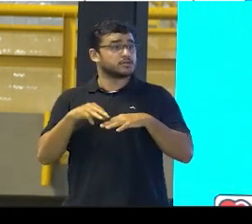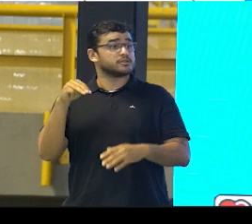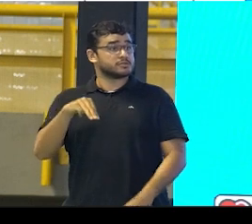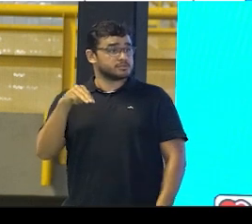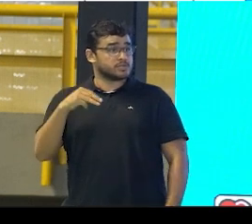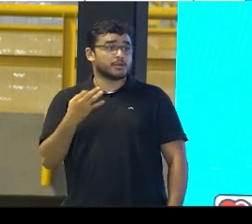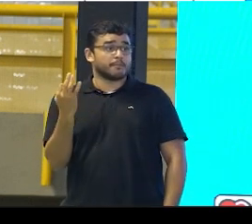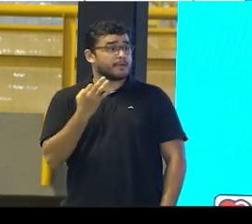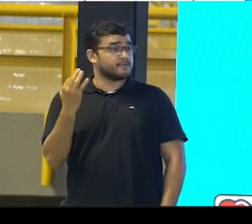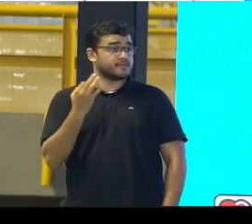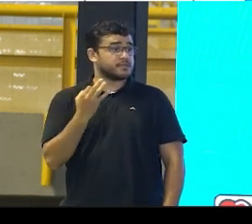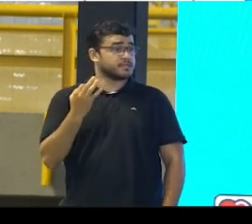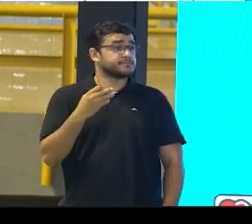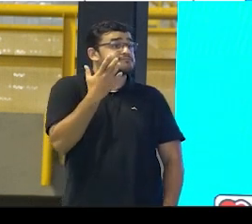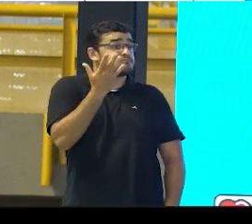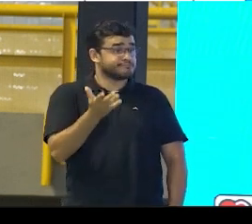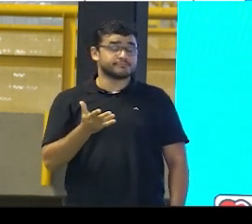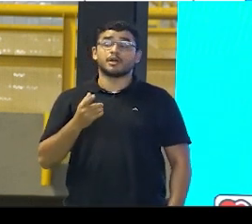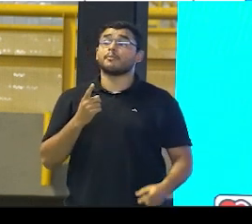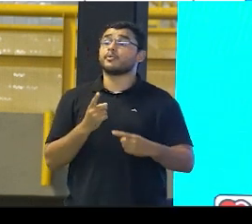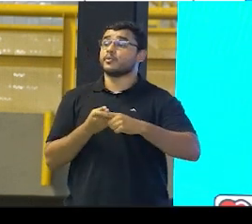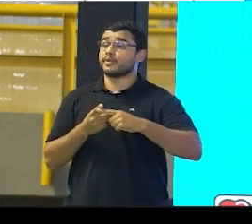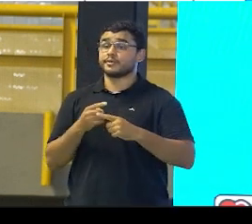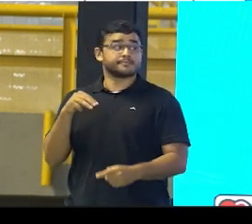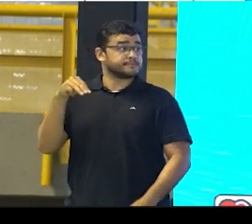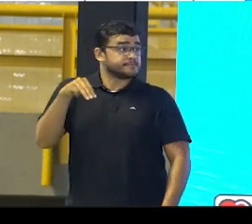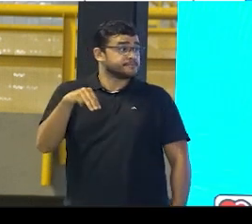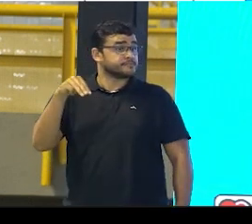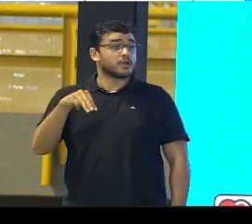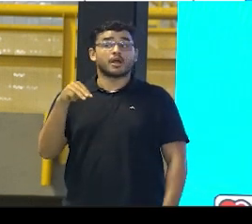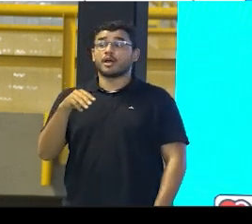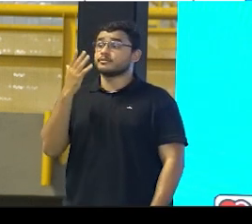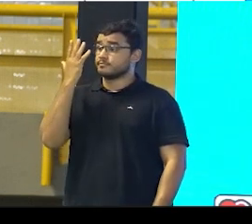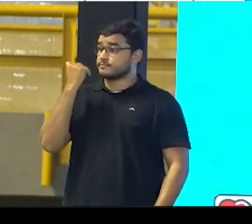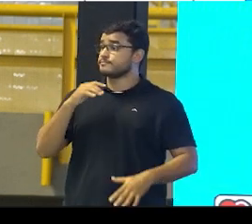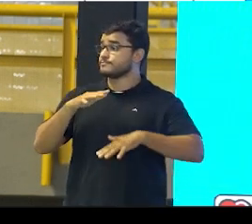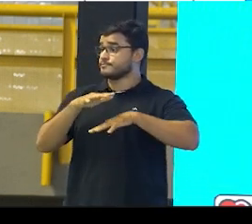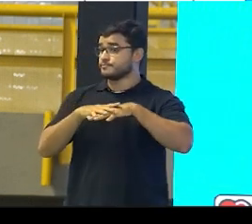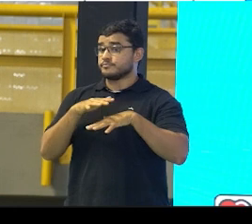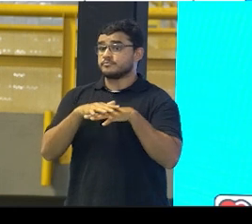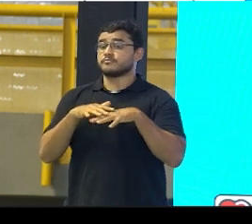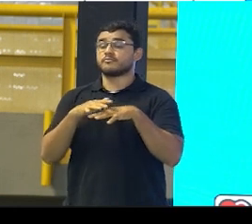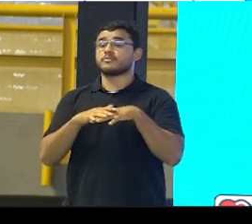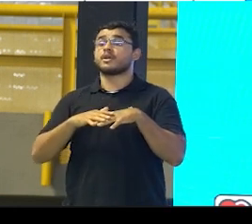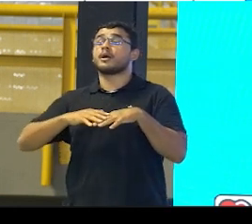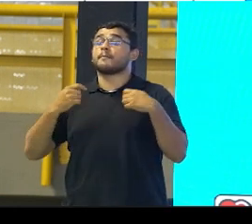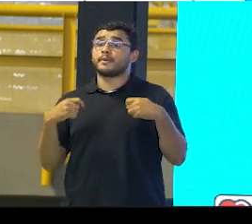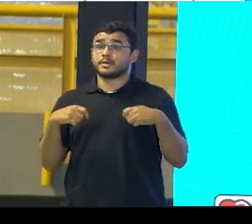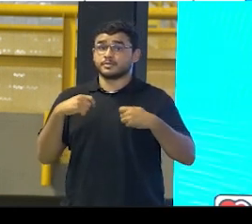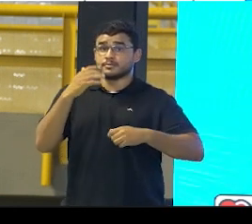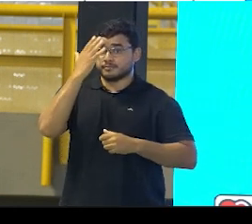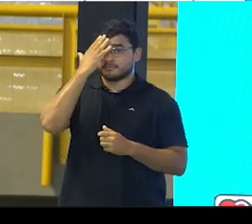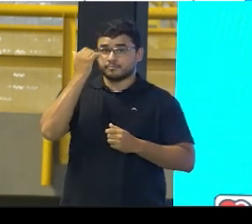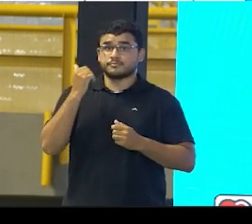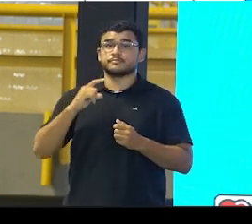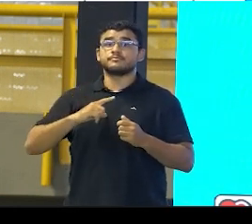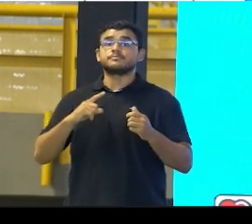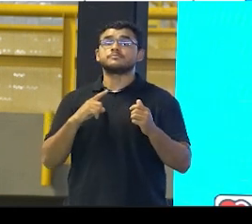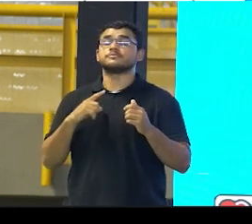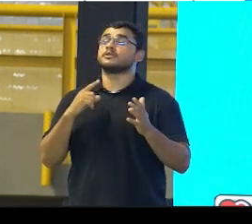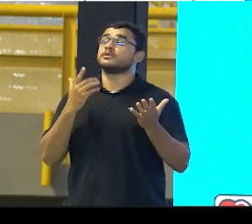Ah, garota, até porque felizes aqueles que se divertem com problemas que educam a